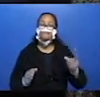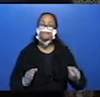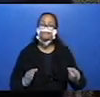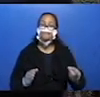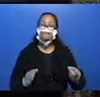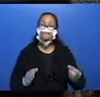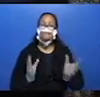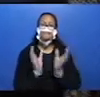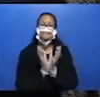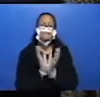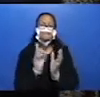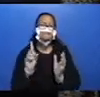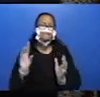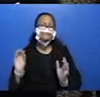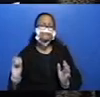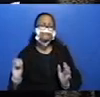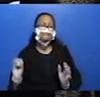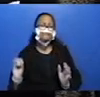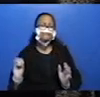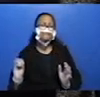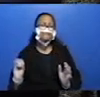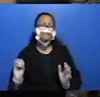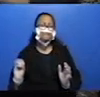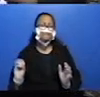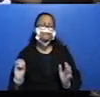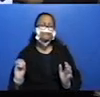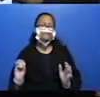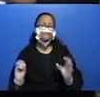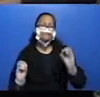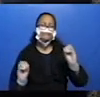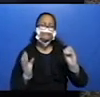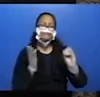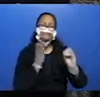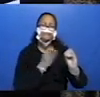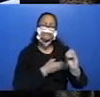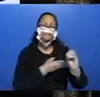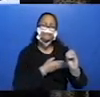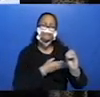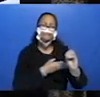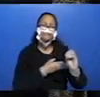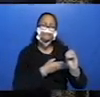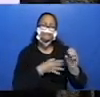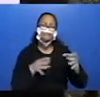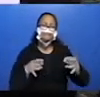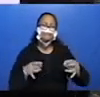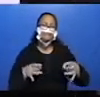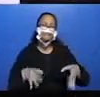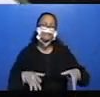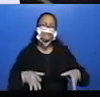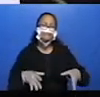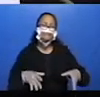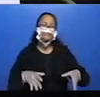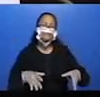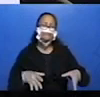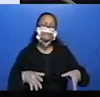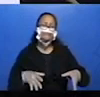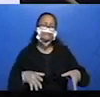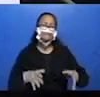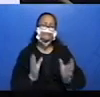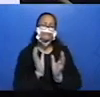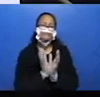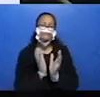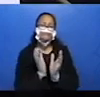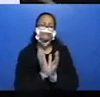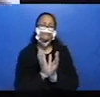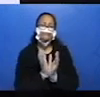do 2.000? Corta um zero aqui, ó, porque é o 10. O que vai me sobrar? Grupos de 100,